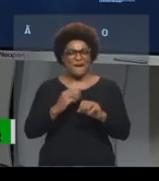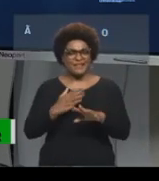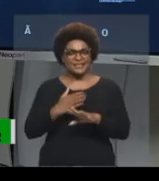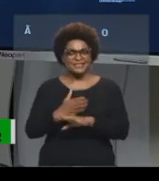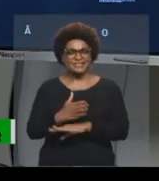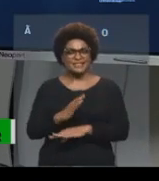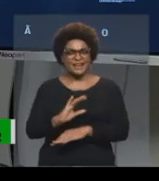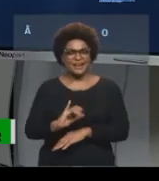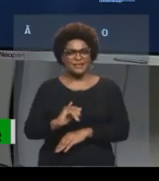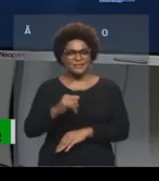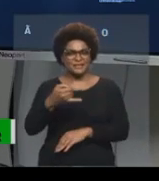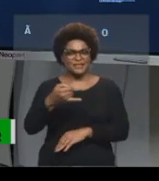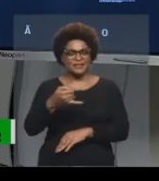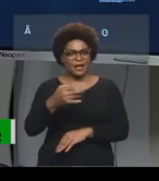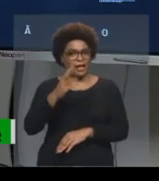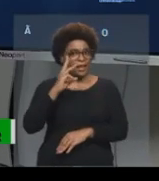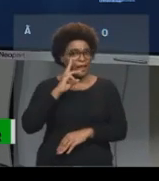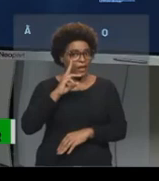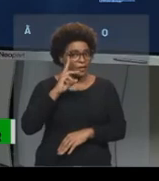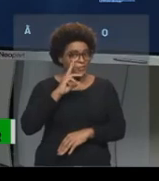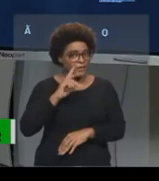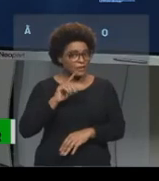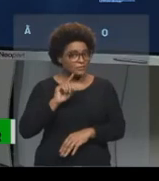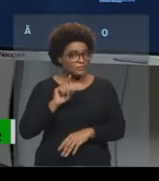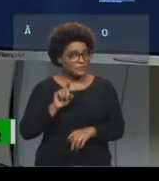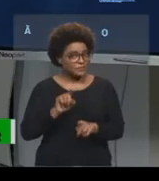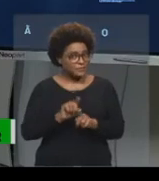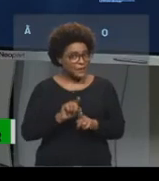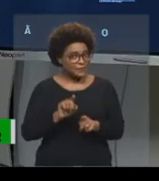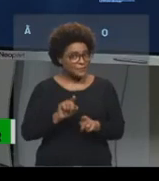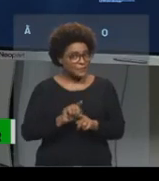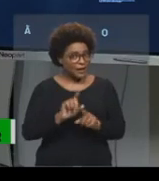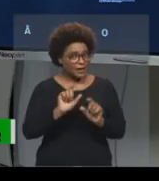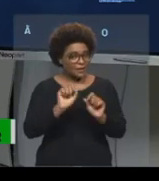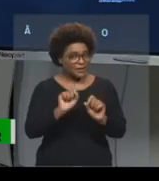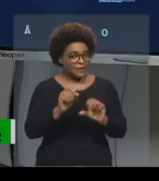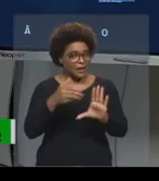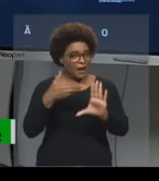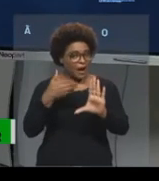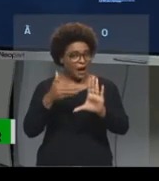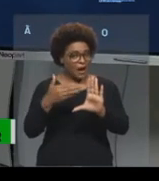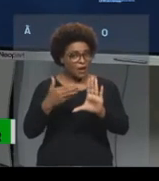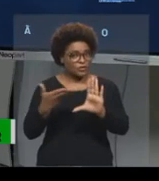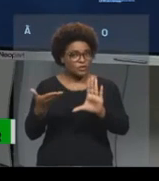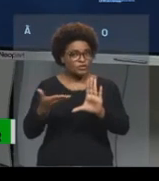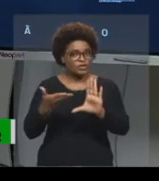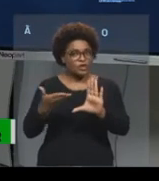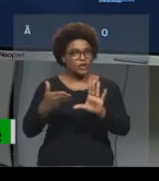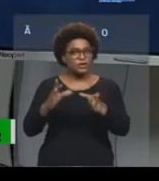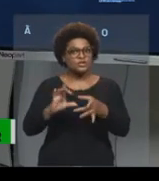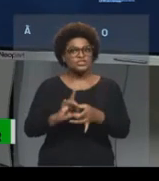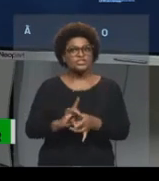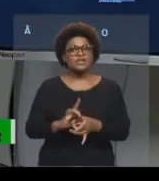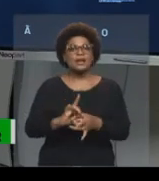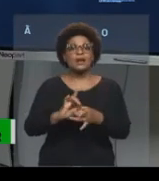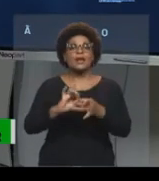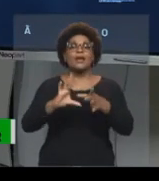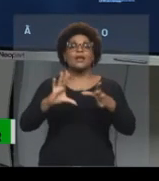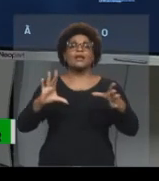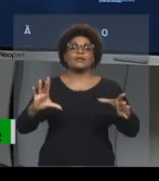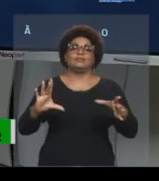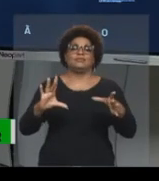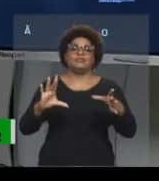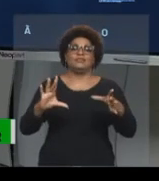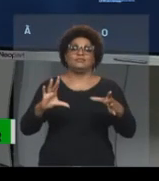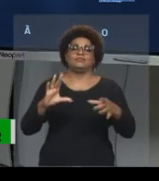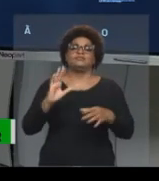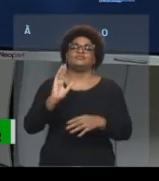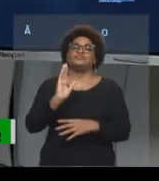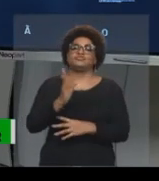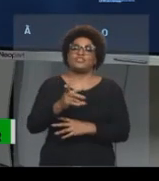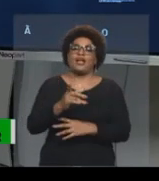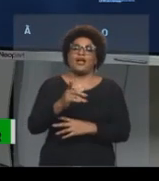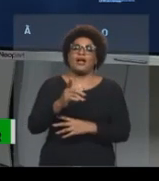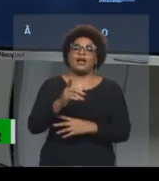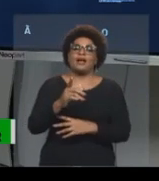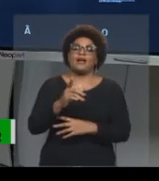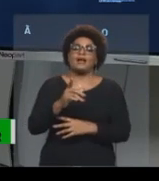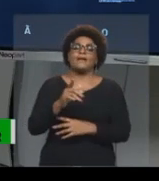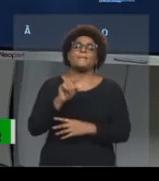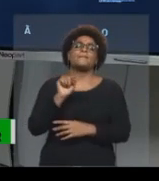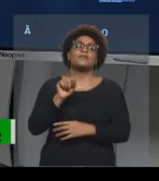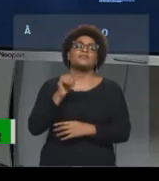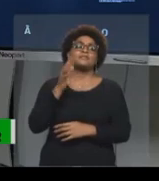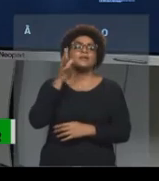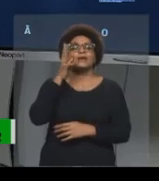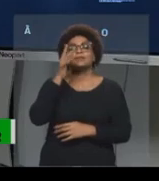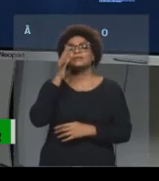estudeemcasa.educação.mg.gov.br. Eu quero lembrar também que as aulas de hoje ficarão disponíveis nas nossas plataformas digitais para você assistir